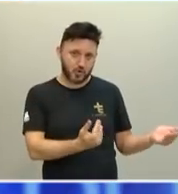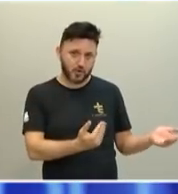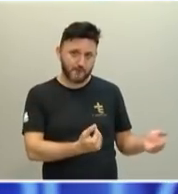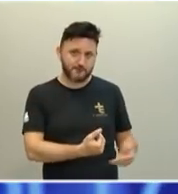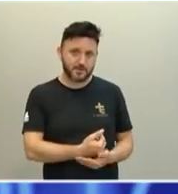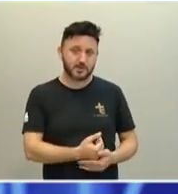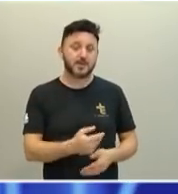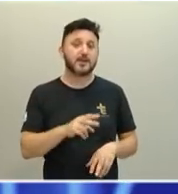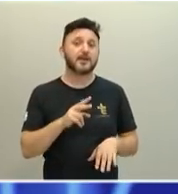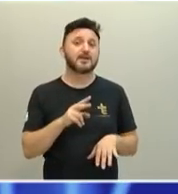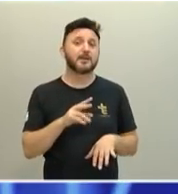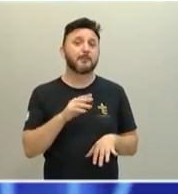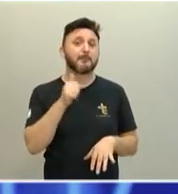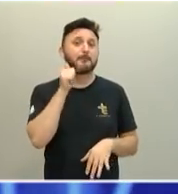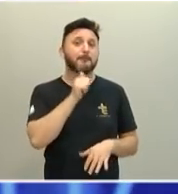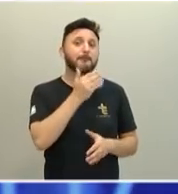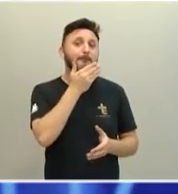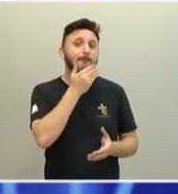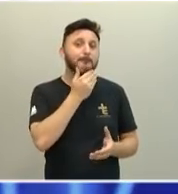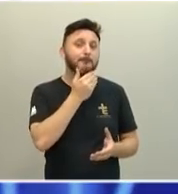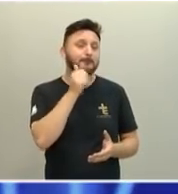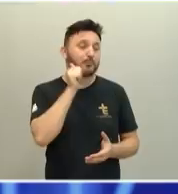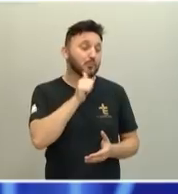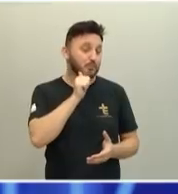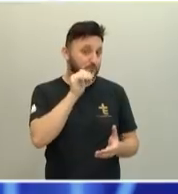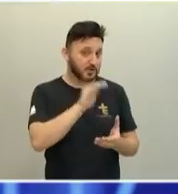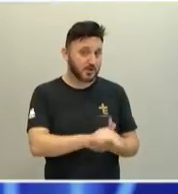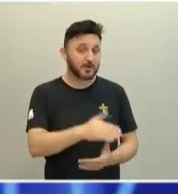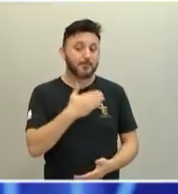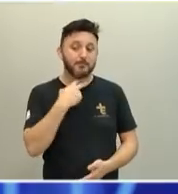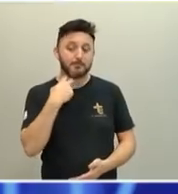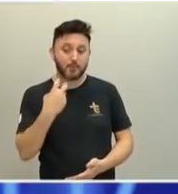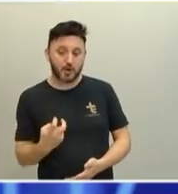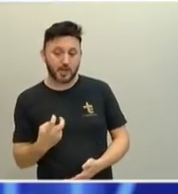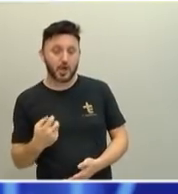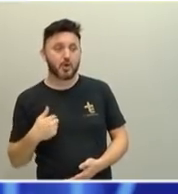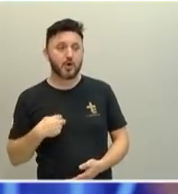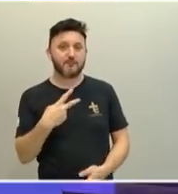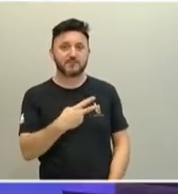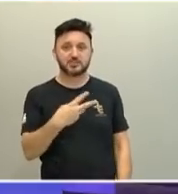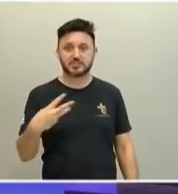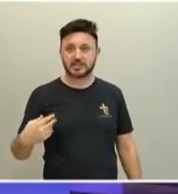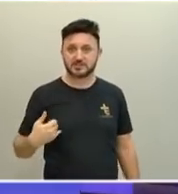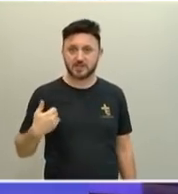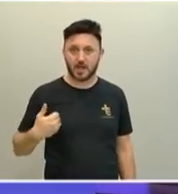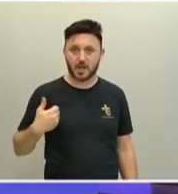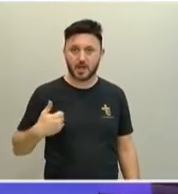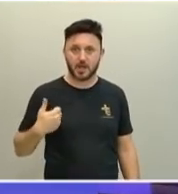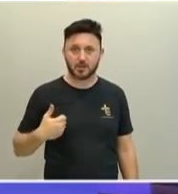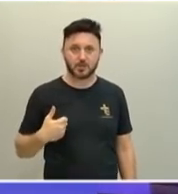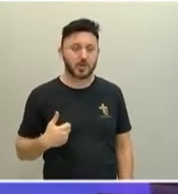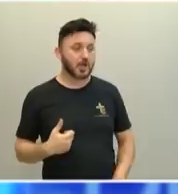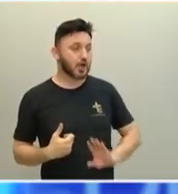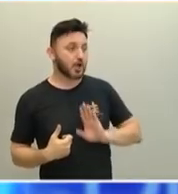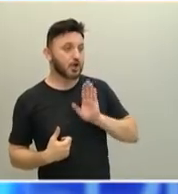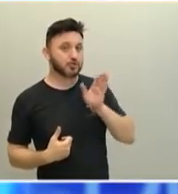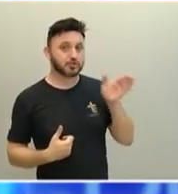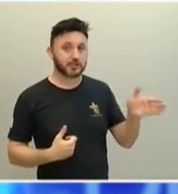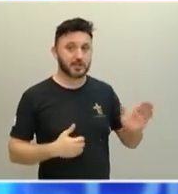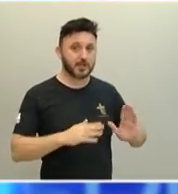morte súbita, de aneurisma cerebral. Eu nem em casa estava. Quando eu cheguei em casa, minha esposa já estava